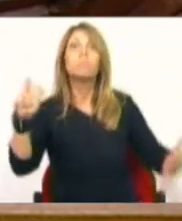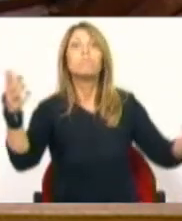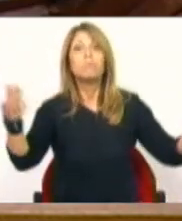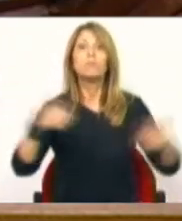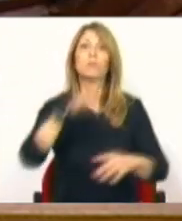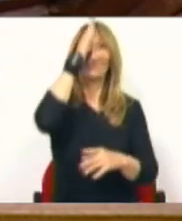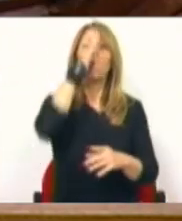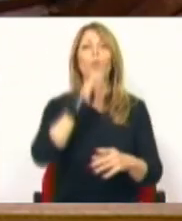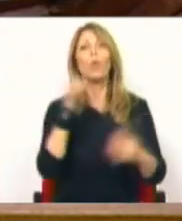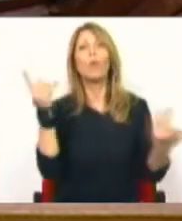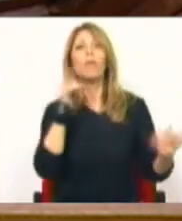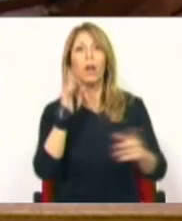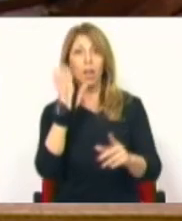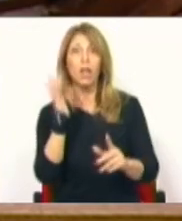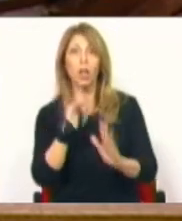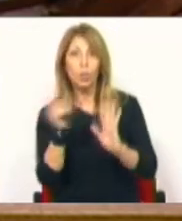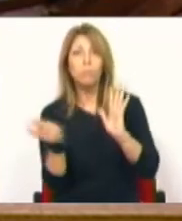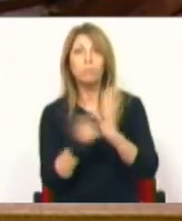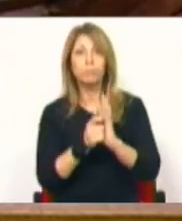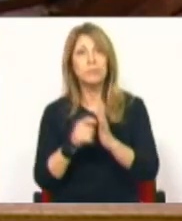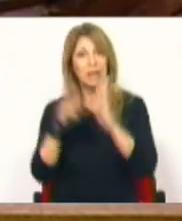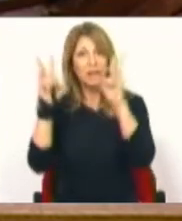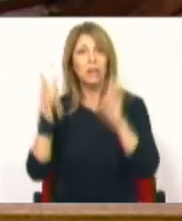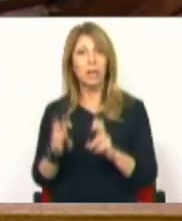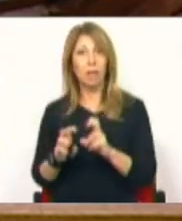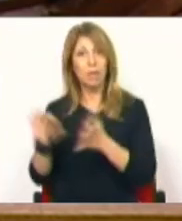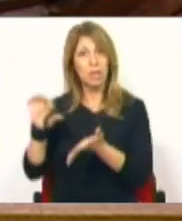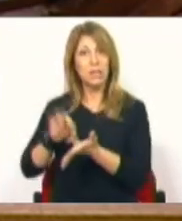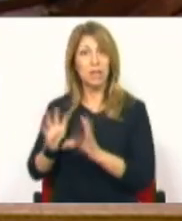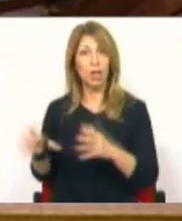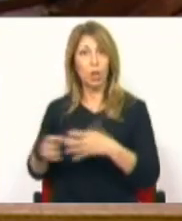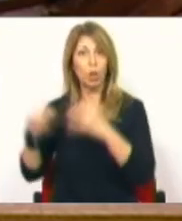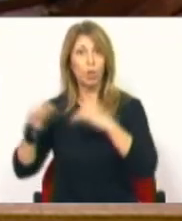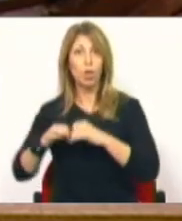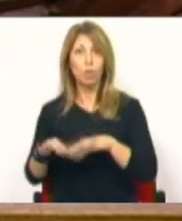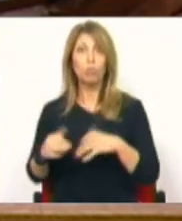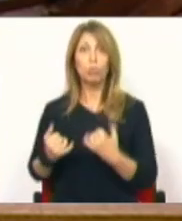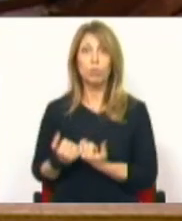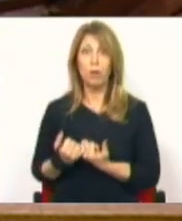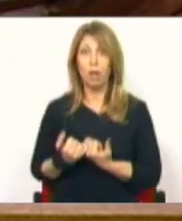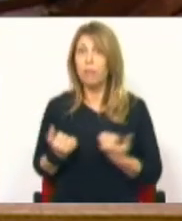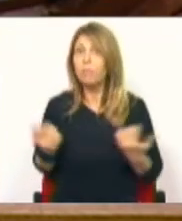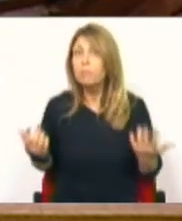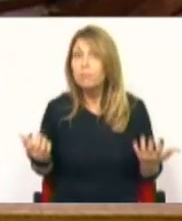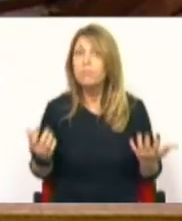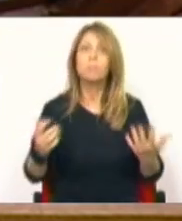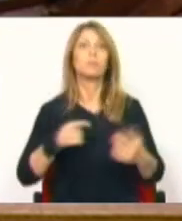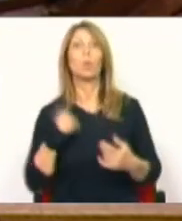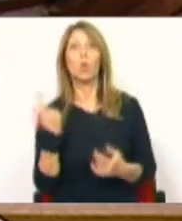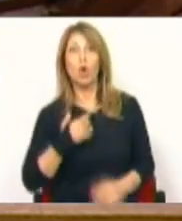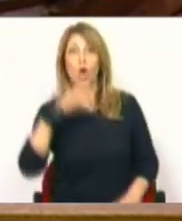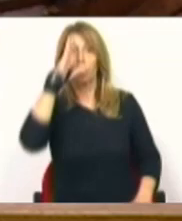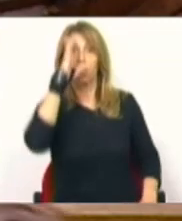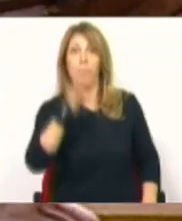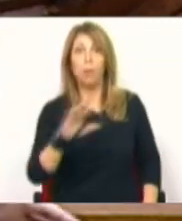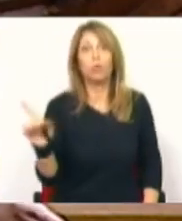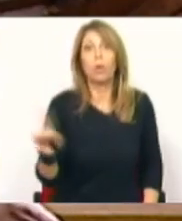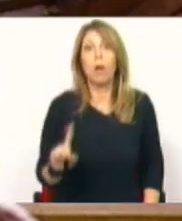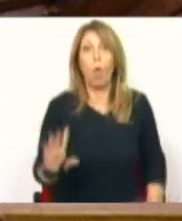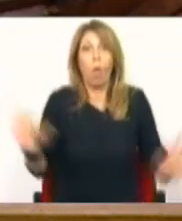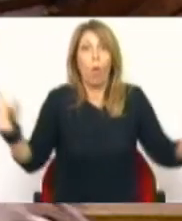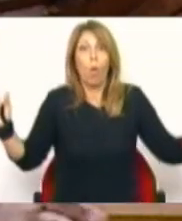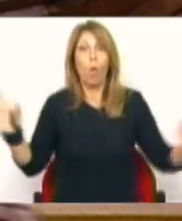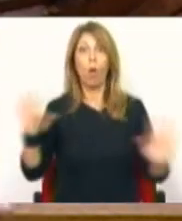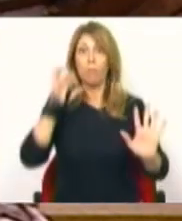este tema em sede de concertação social? Pela nossa parte, do conhecimento que temos, não. Ou pelo menos ainda